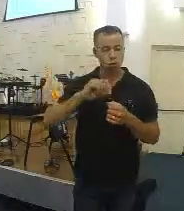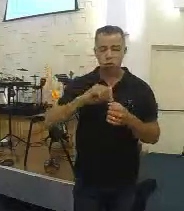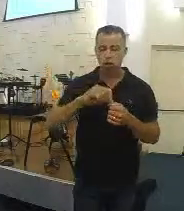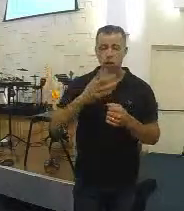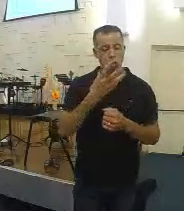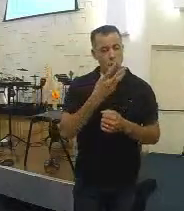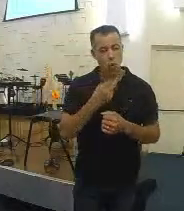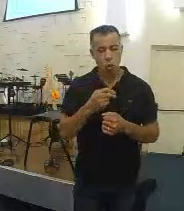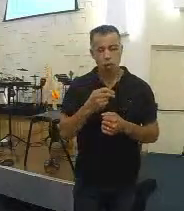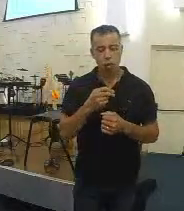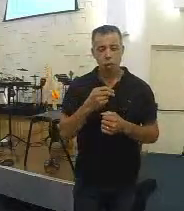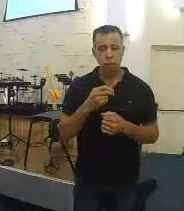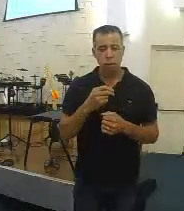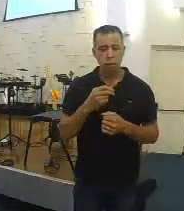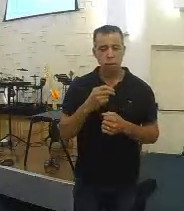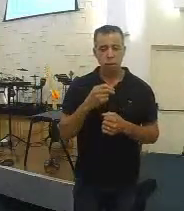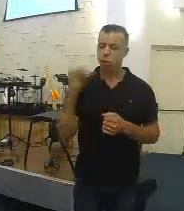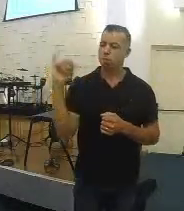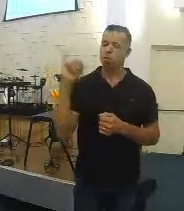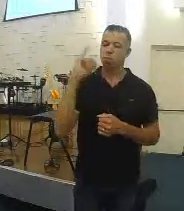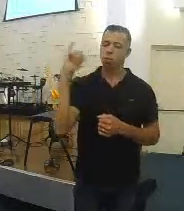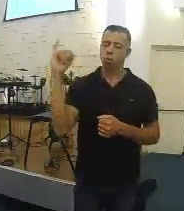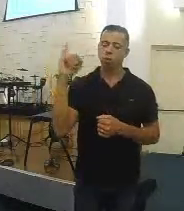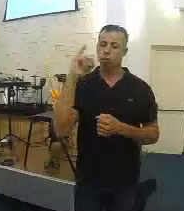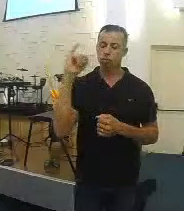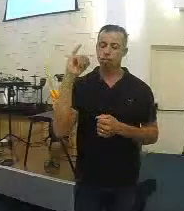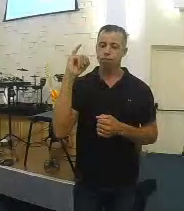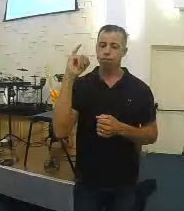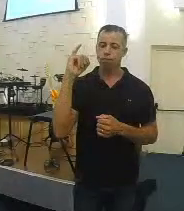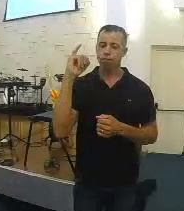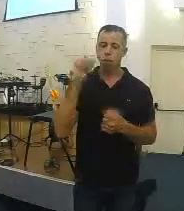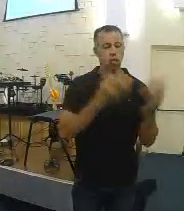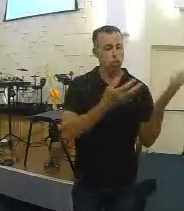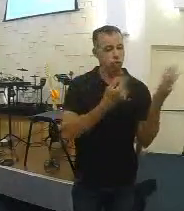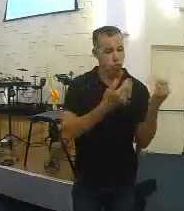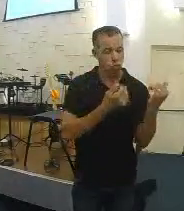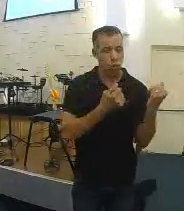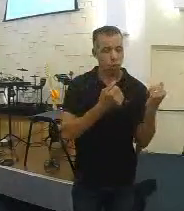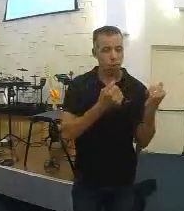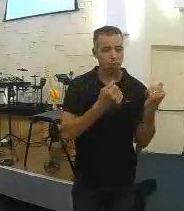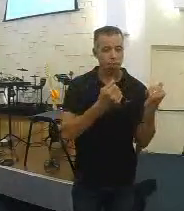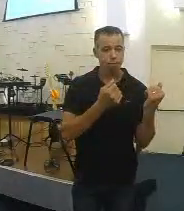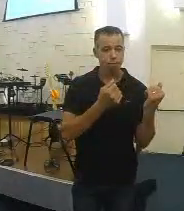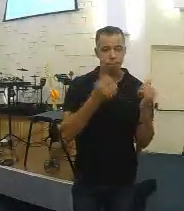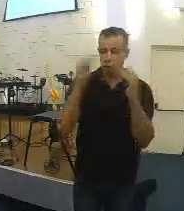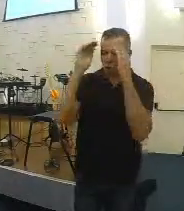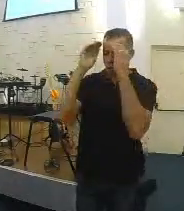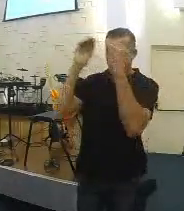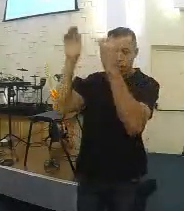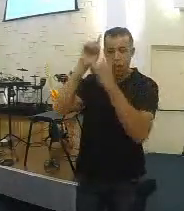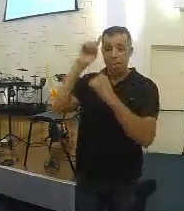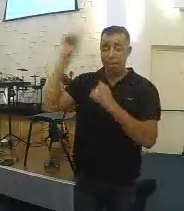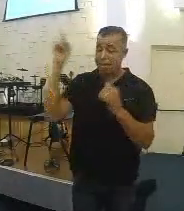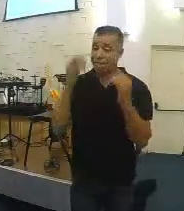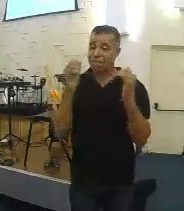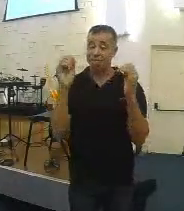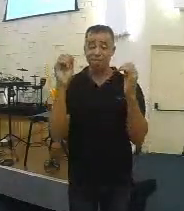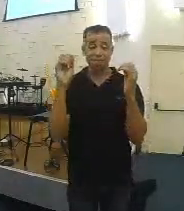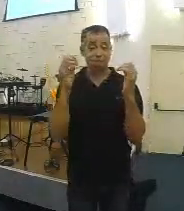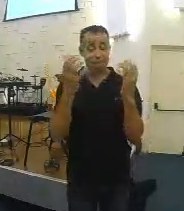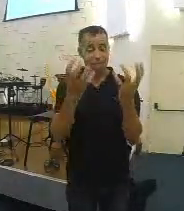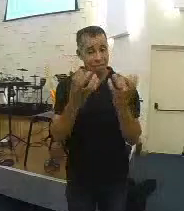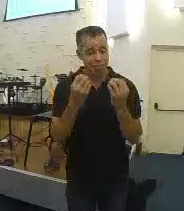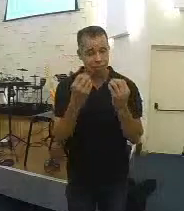que reflete, uma juventude temente a Deus, que quer refletir